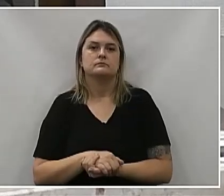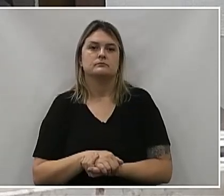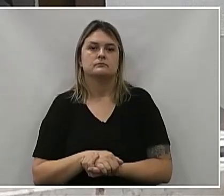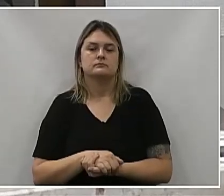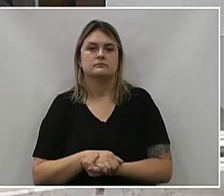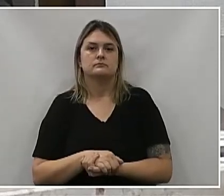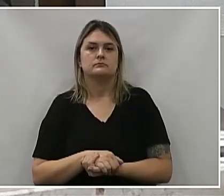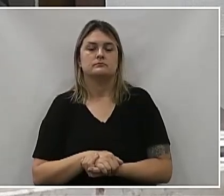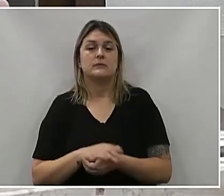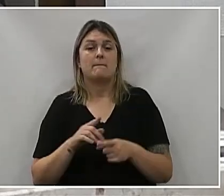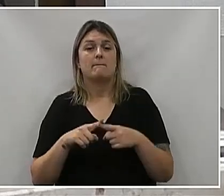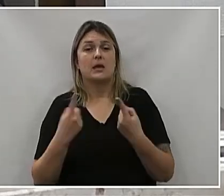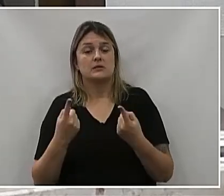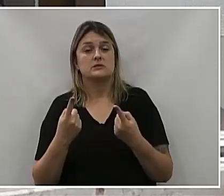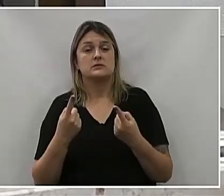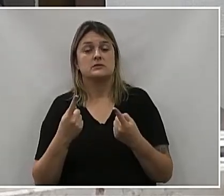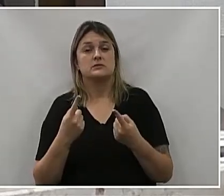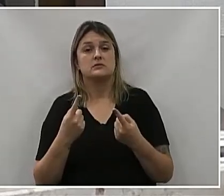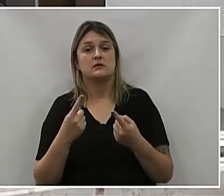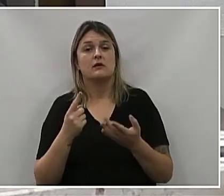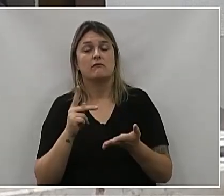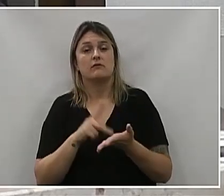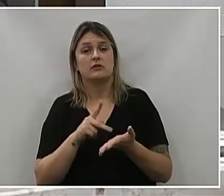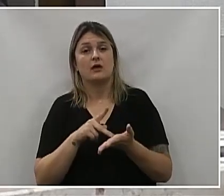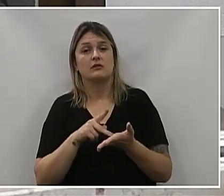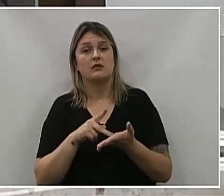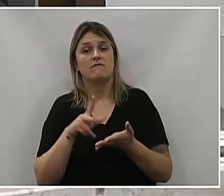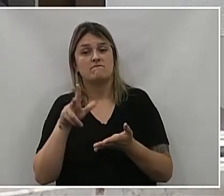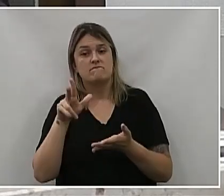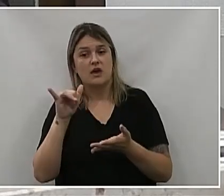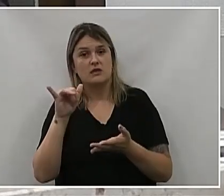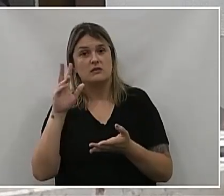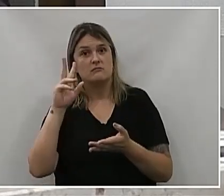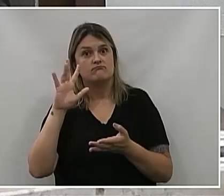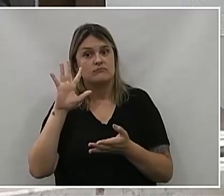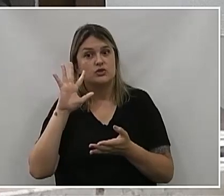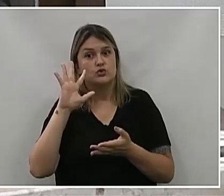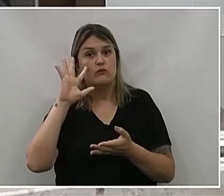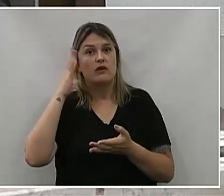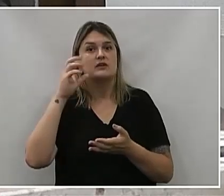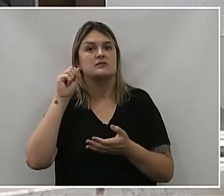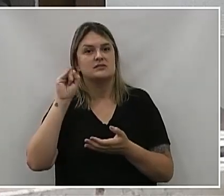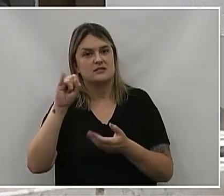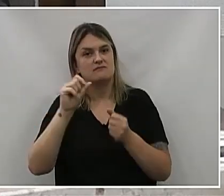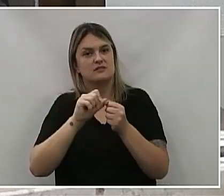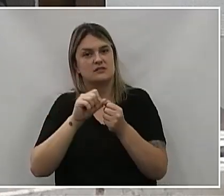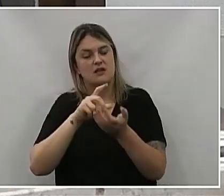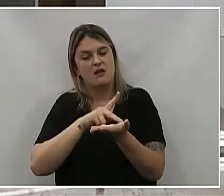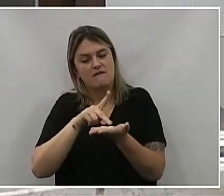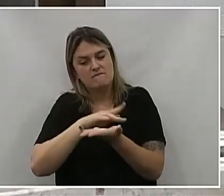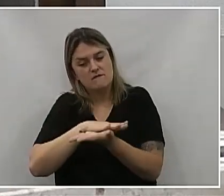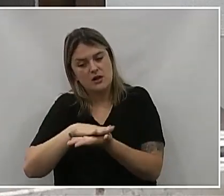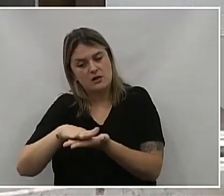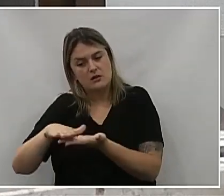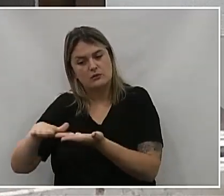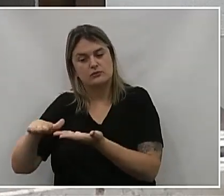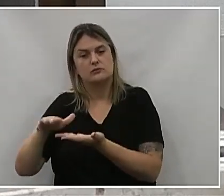ali convive. Mas somente realmente irá solucionar com a pavimentação daquela via.